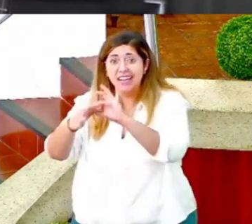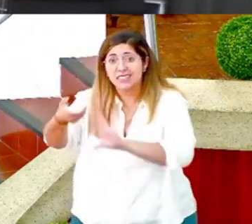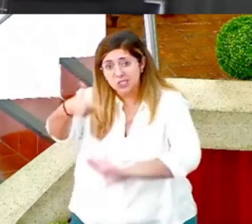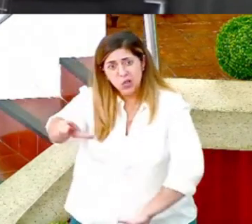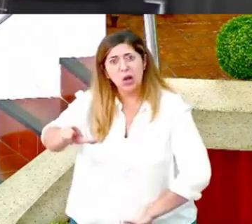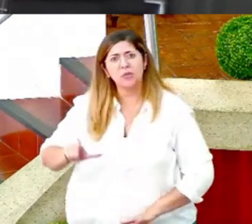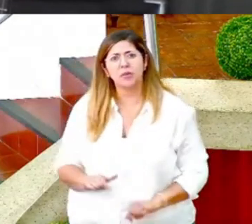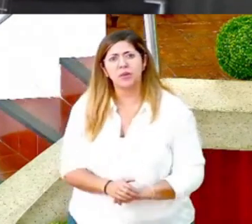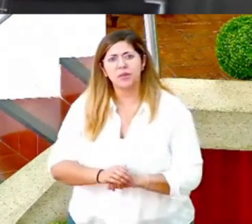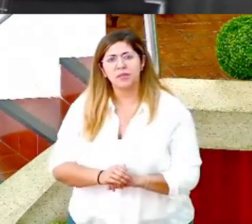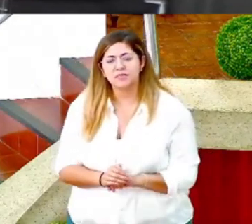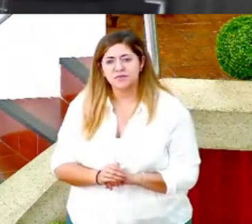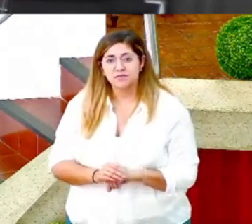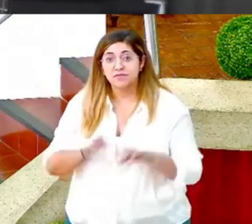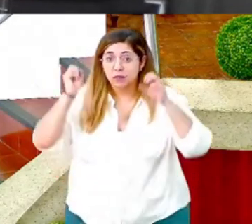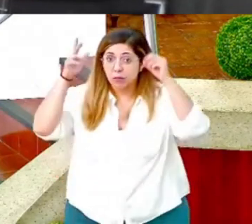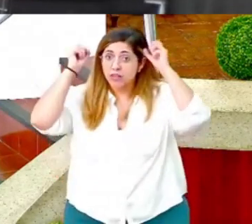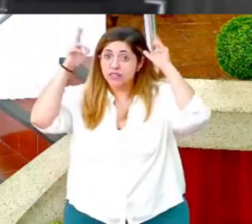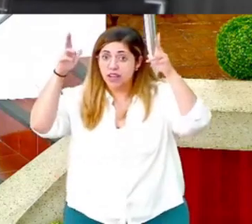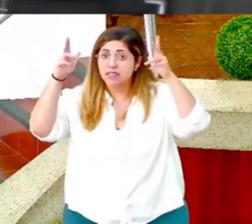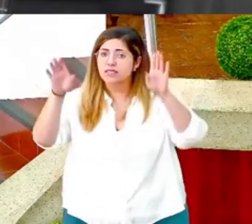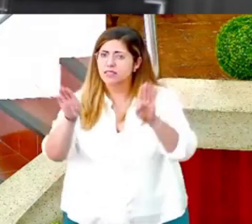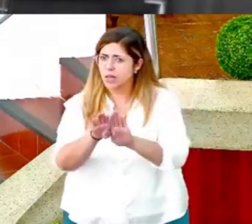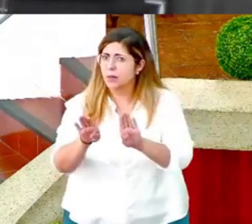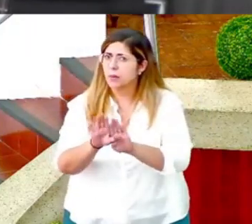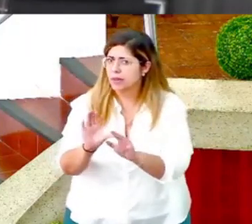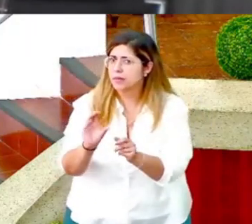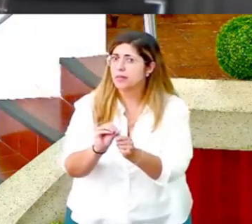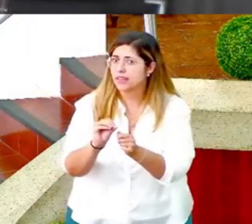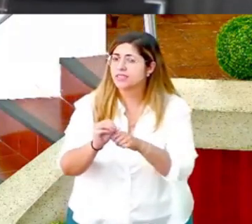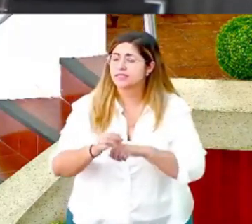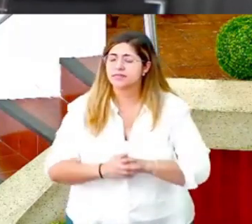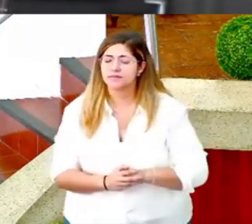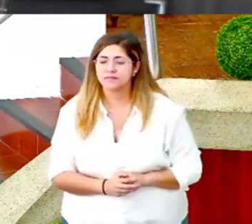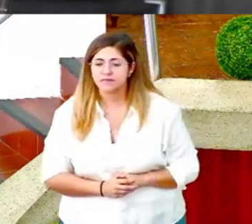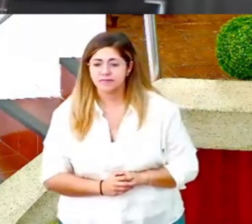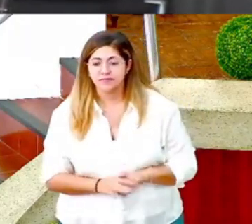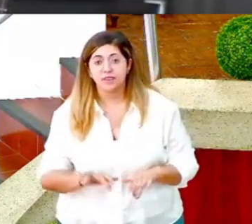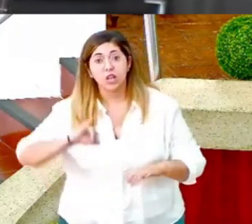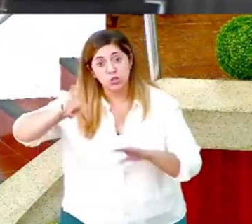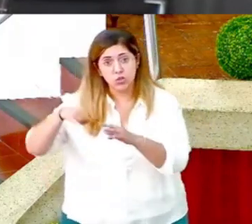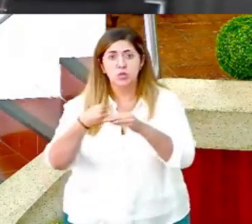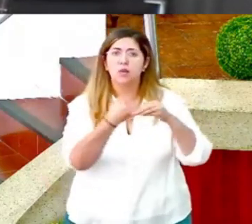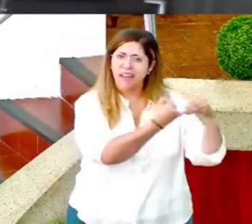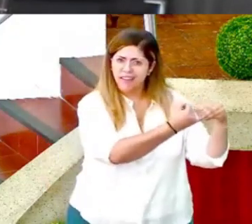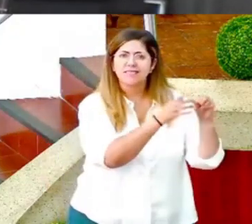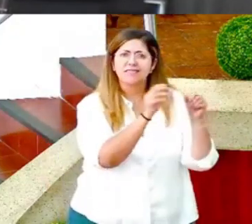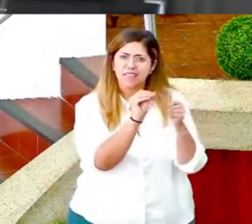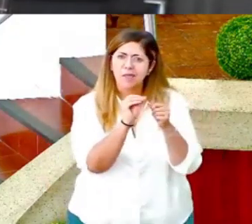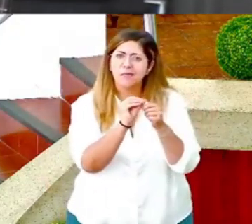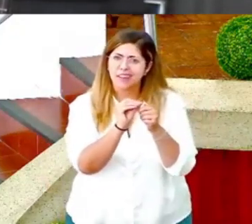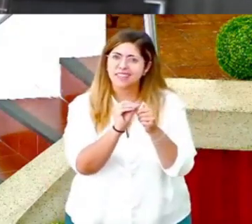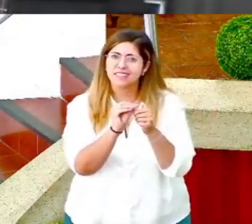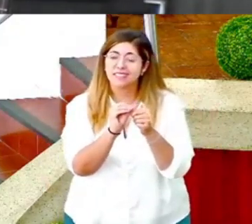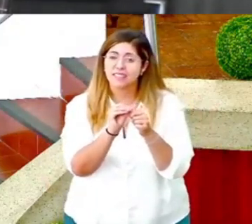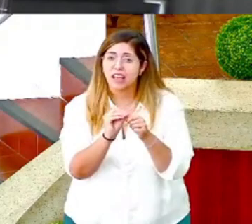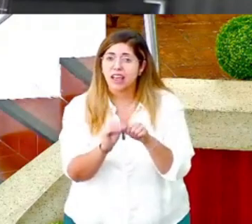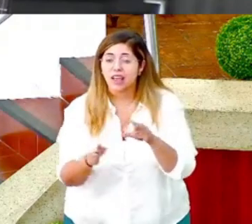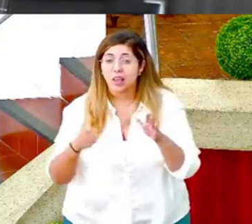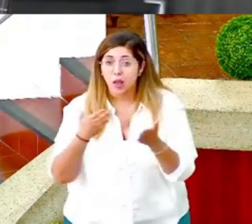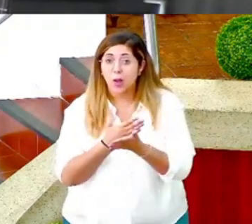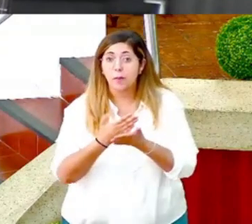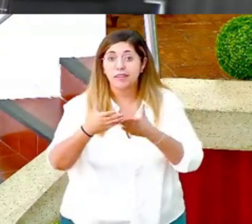história. Moisés fez com o povo. Eu acho linda a passagem de Josué. Josué também está prestes a entrar na